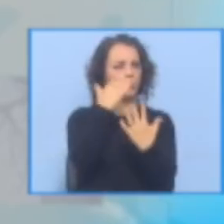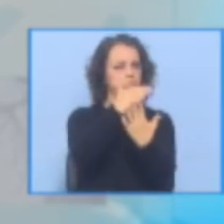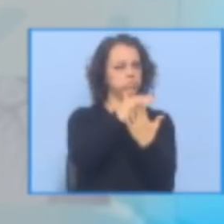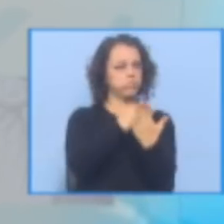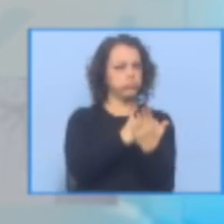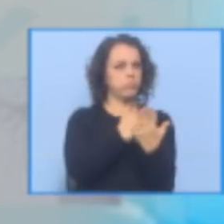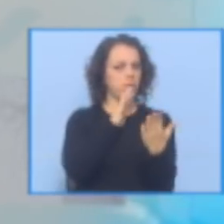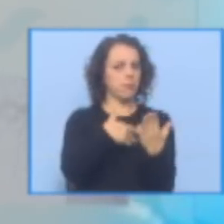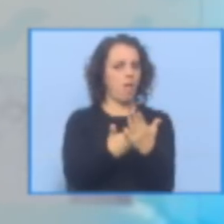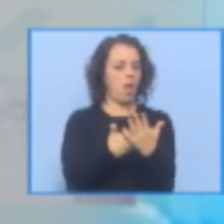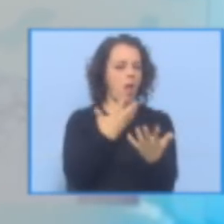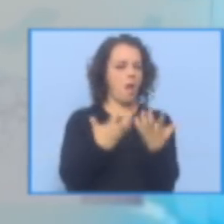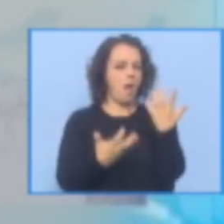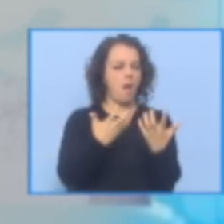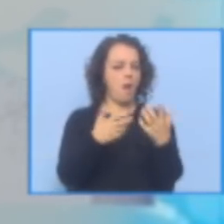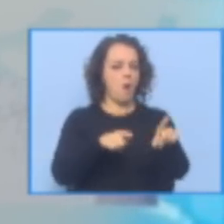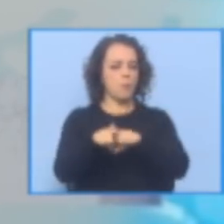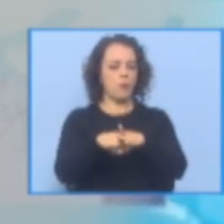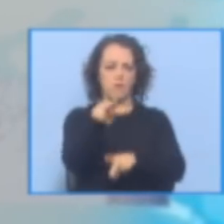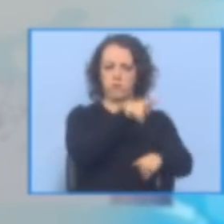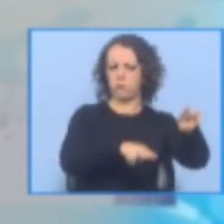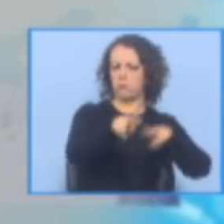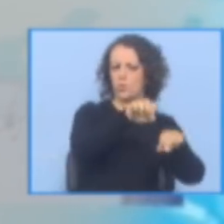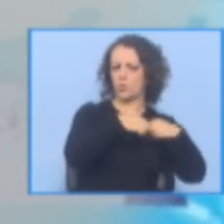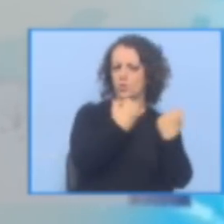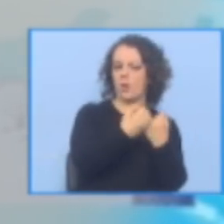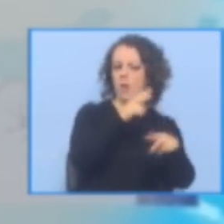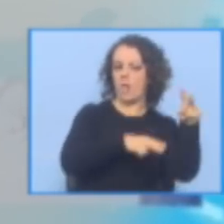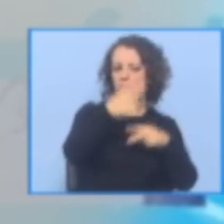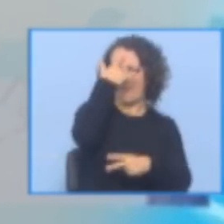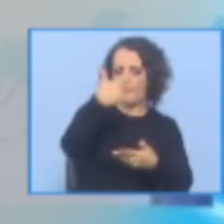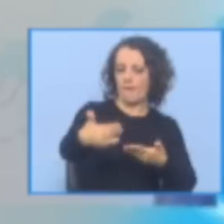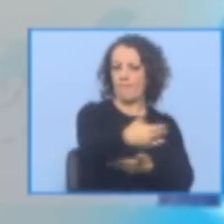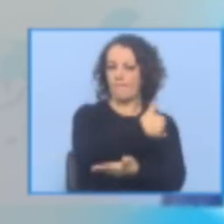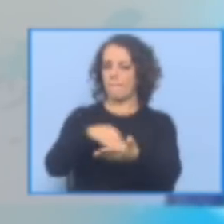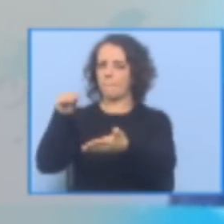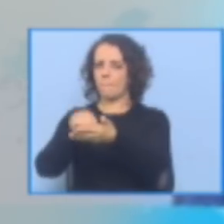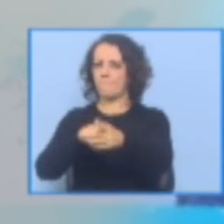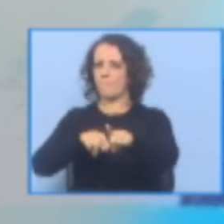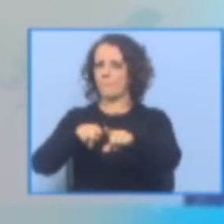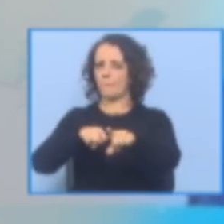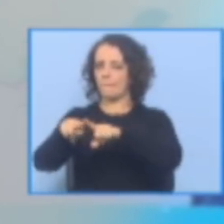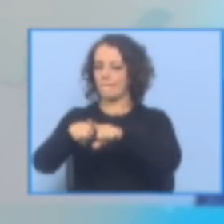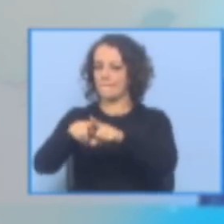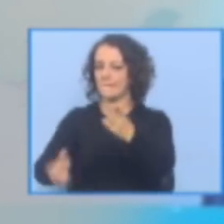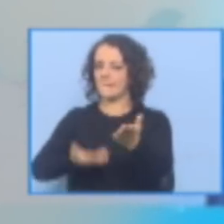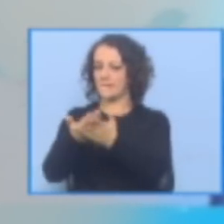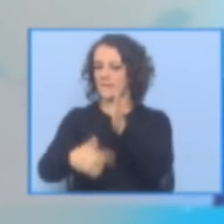decisões, para, enfim, propostas legislativas, etc. Estamos num mundo cada vez